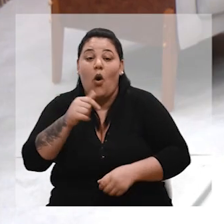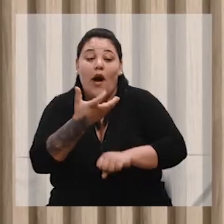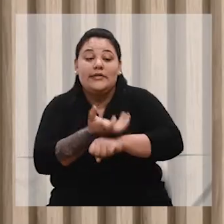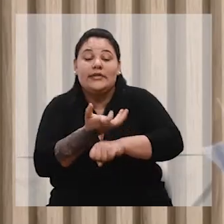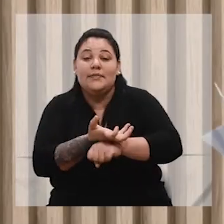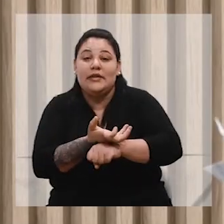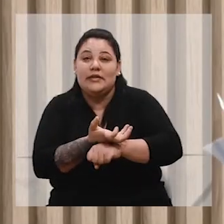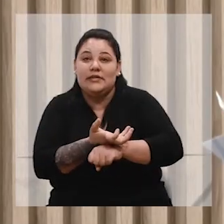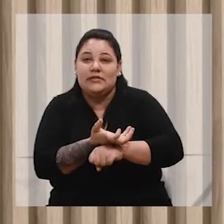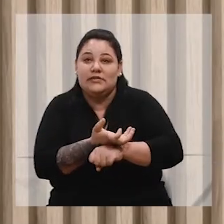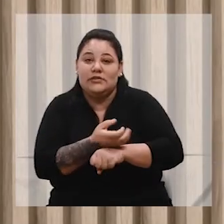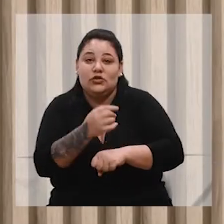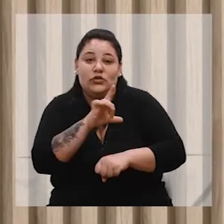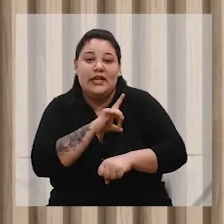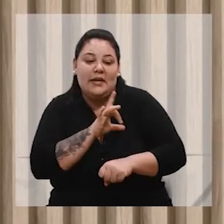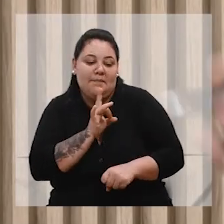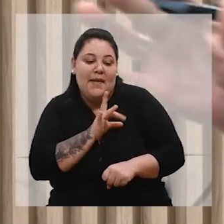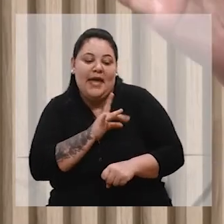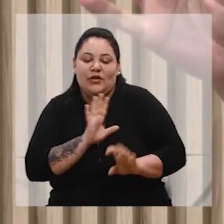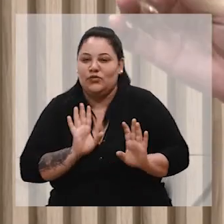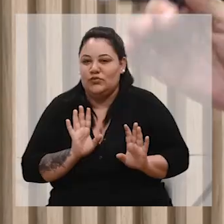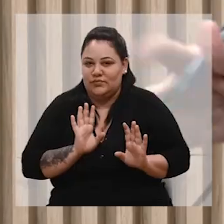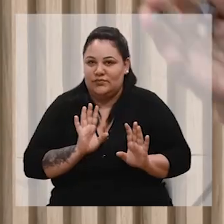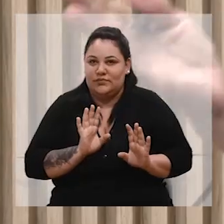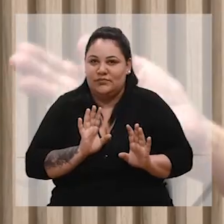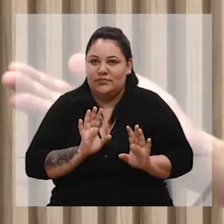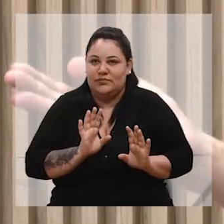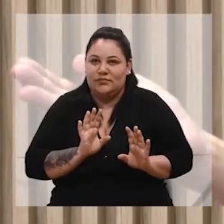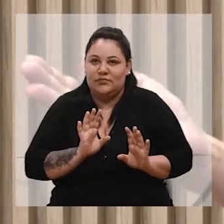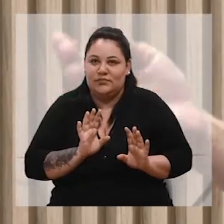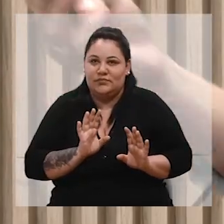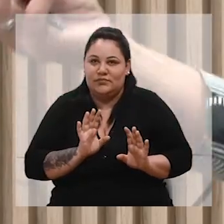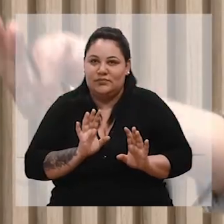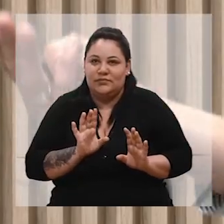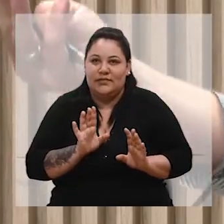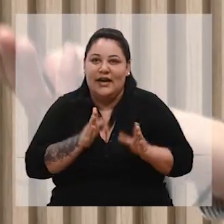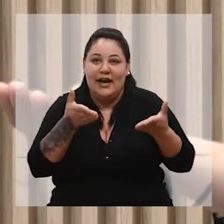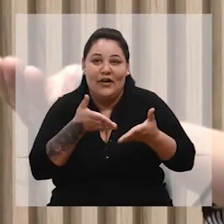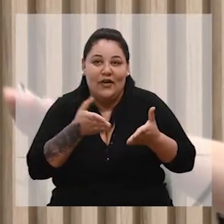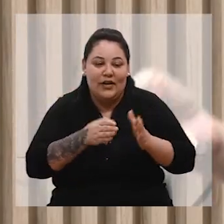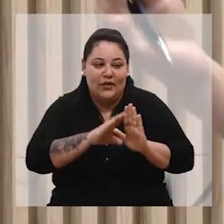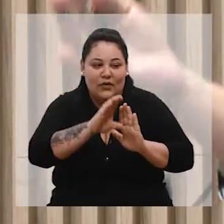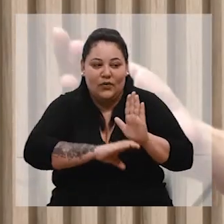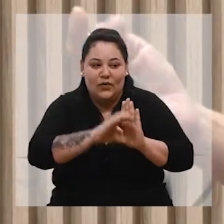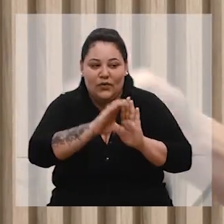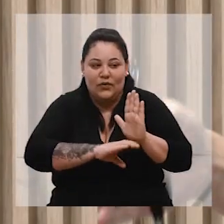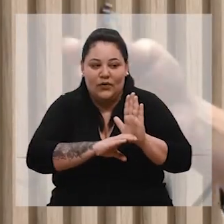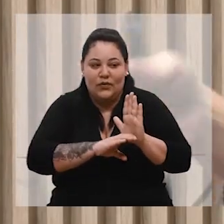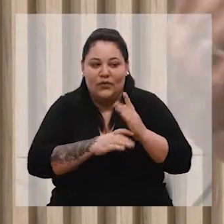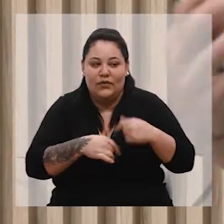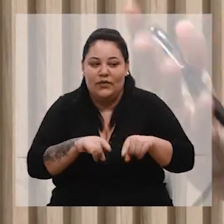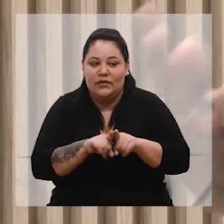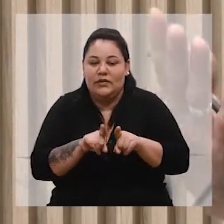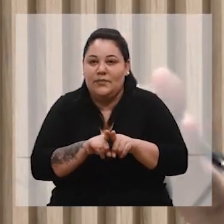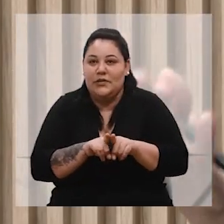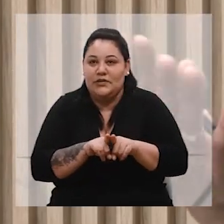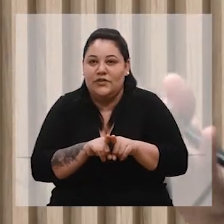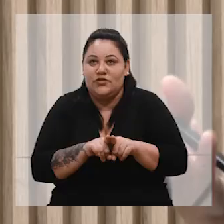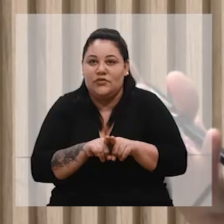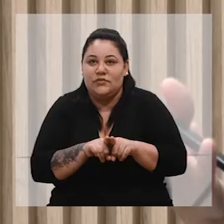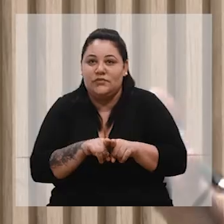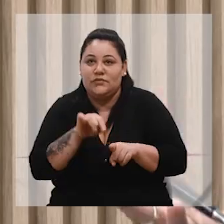é a disciplina que mais te causa pavor? Não se fala mais disciplina, é componente curricular agora, né? Mas assim, qual